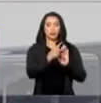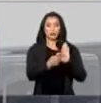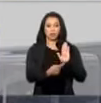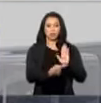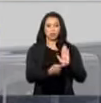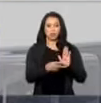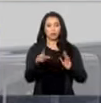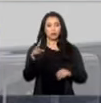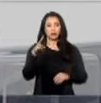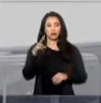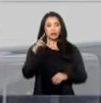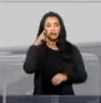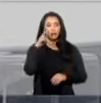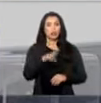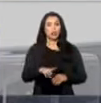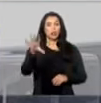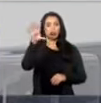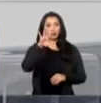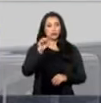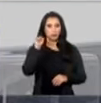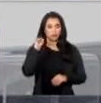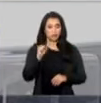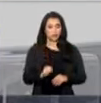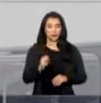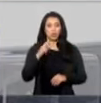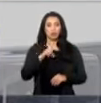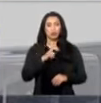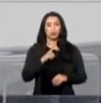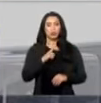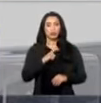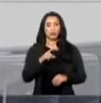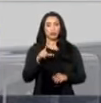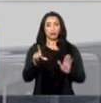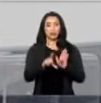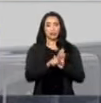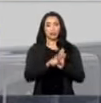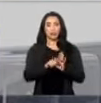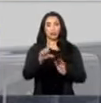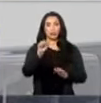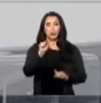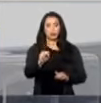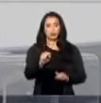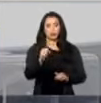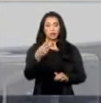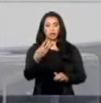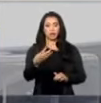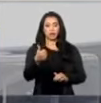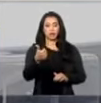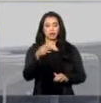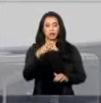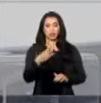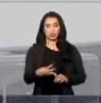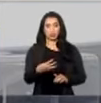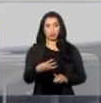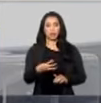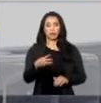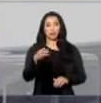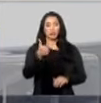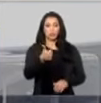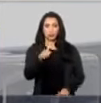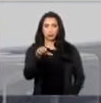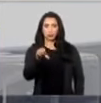de incentivo fiscal dispostos na Lei 8.313, de 91, a Lei de Incentivo à